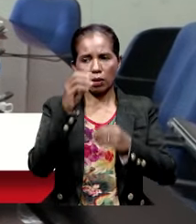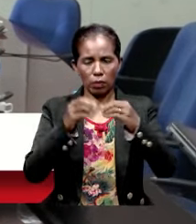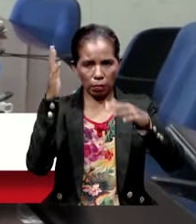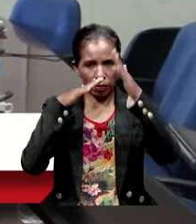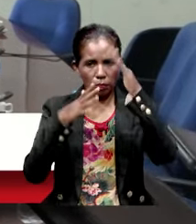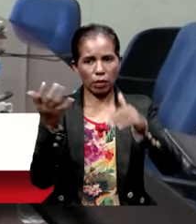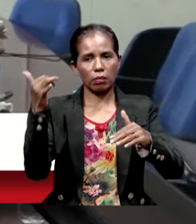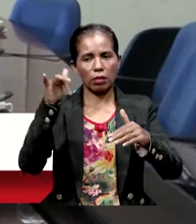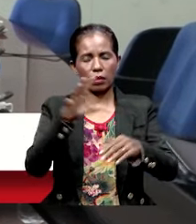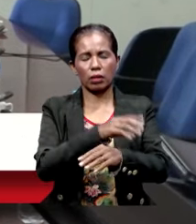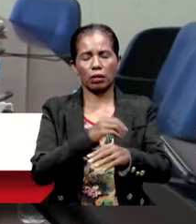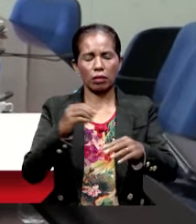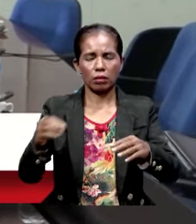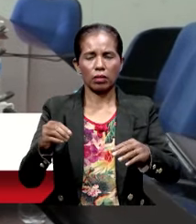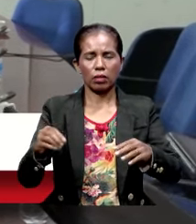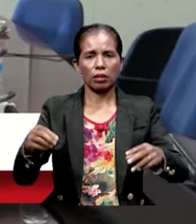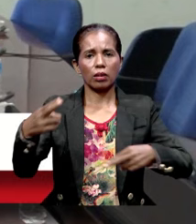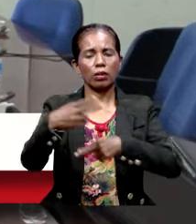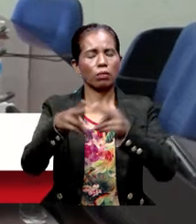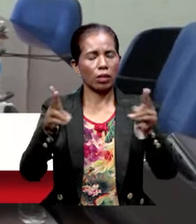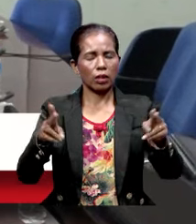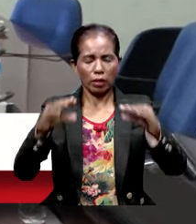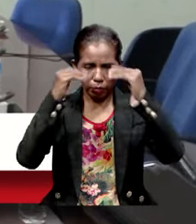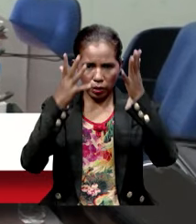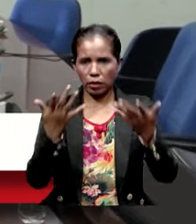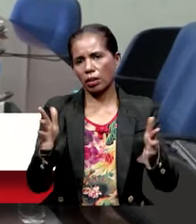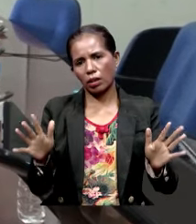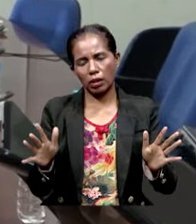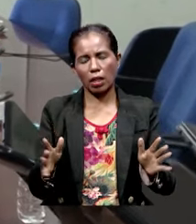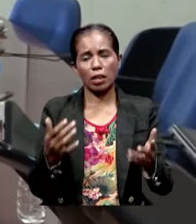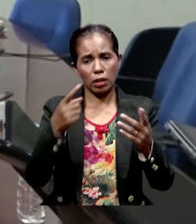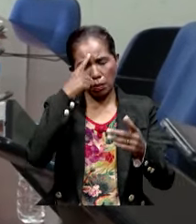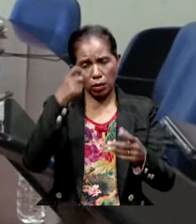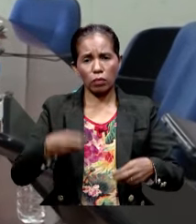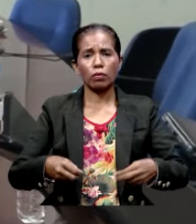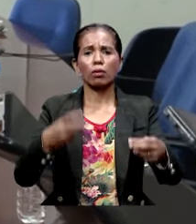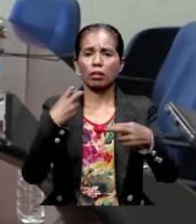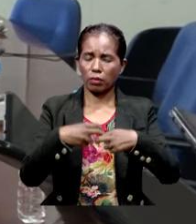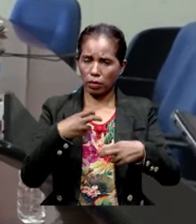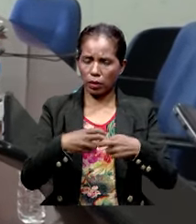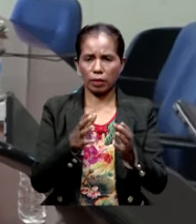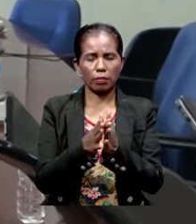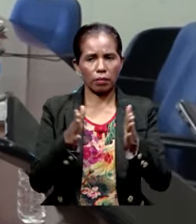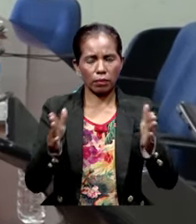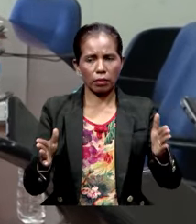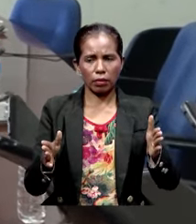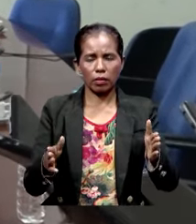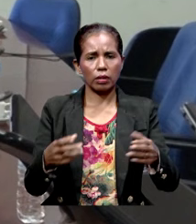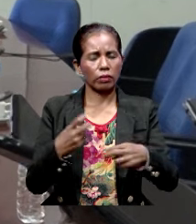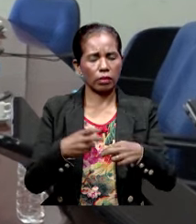Problemas salas de aula neve agora mamu menos professor sirane tamane impacto ba dias